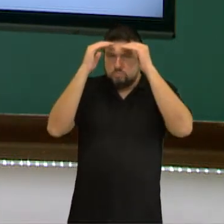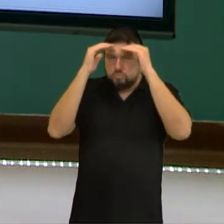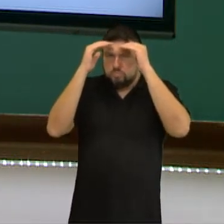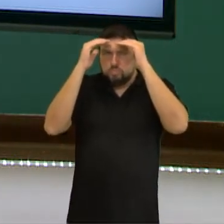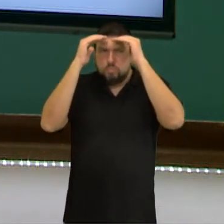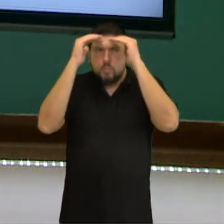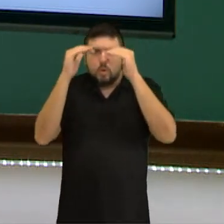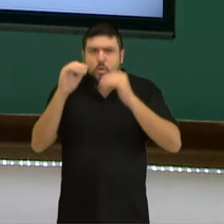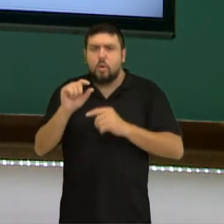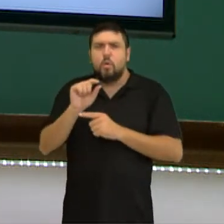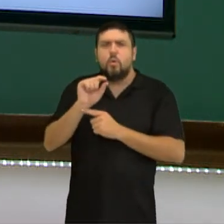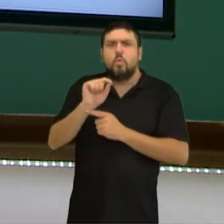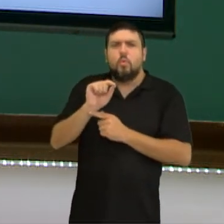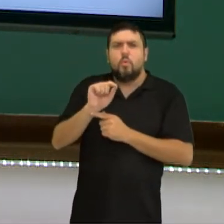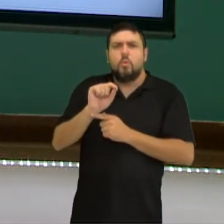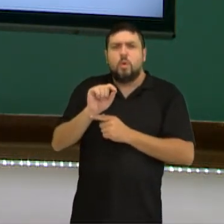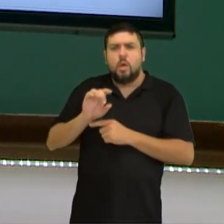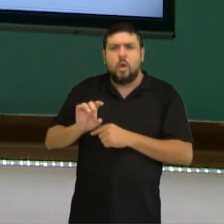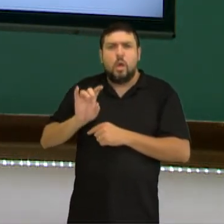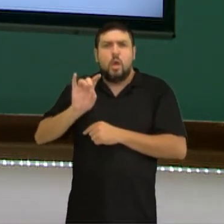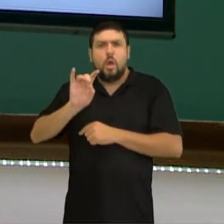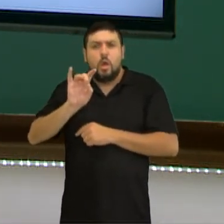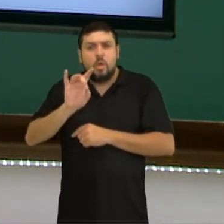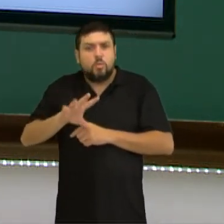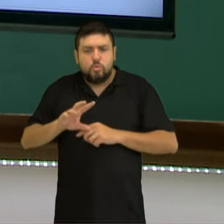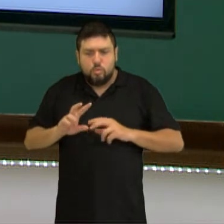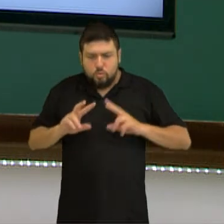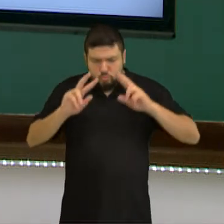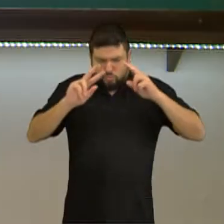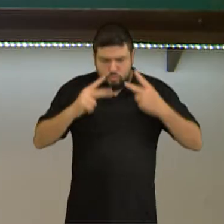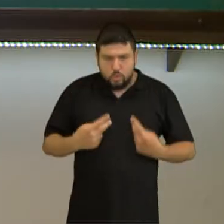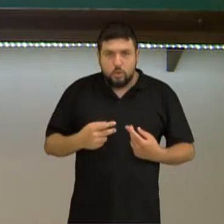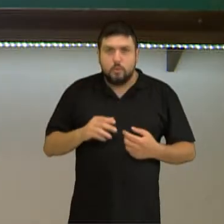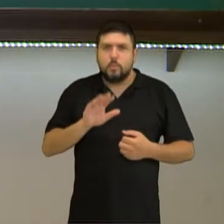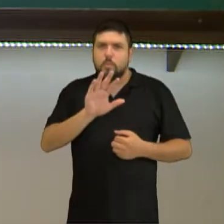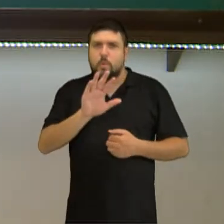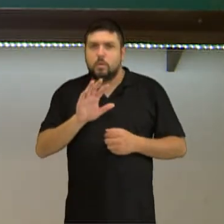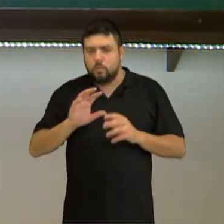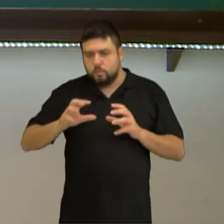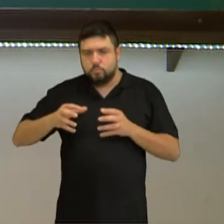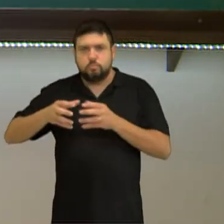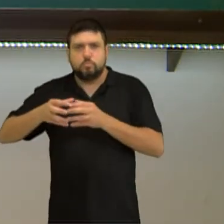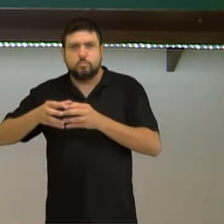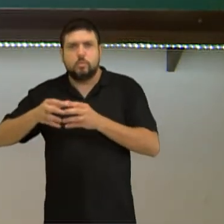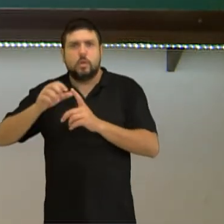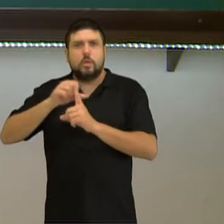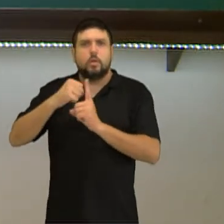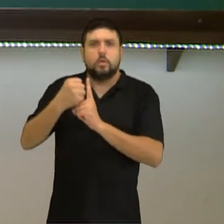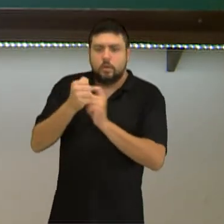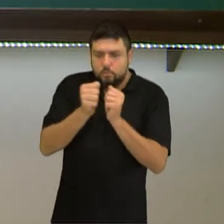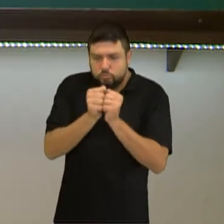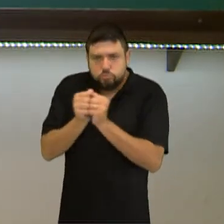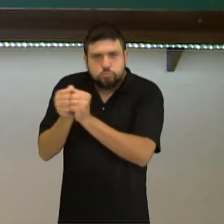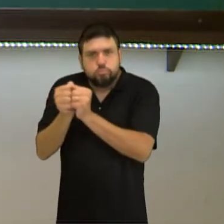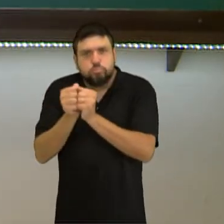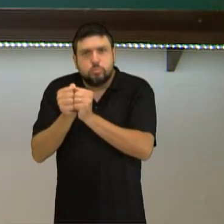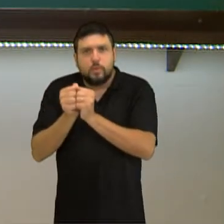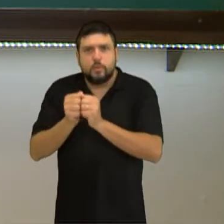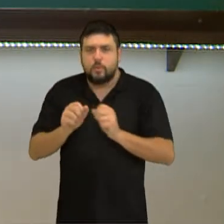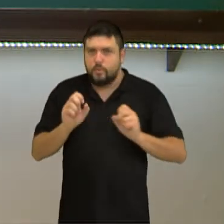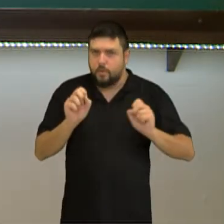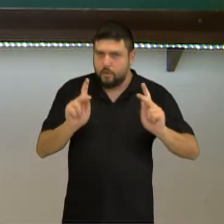Moral, então, envolve grupos sociais, seres humanos, comunidades,